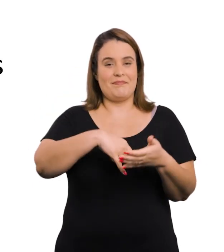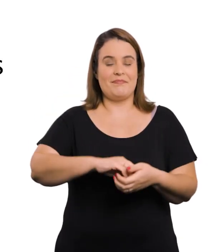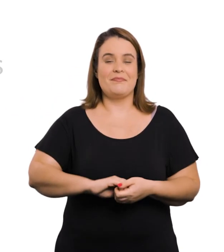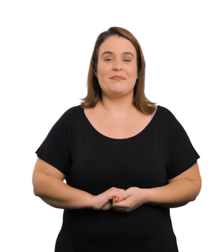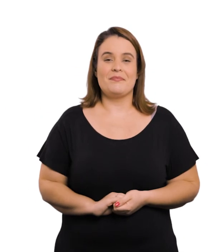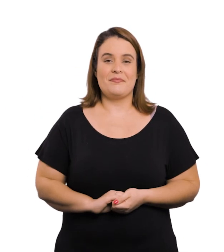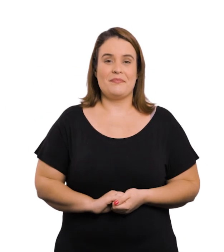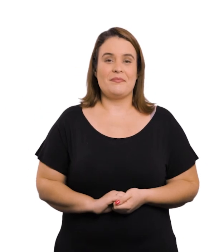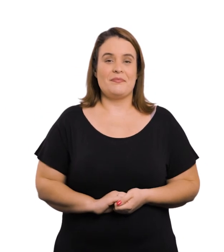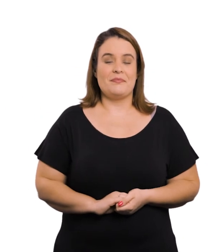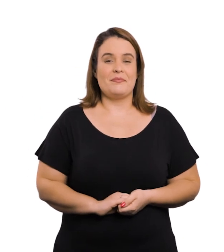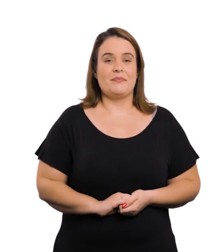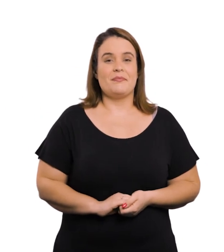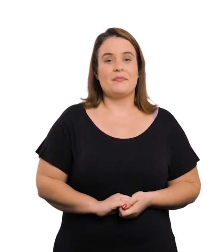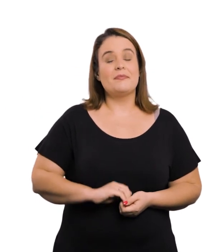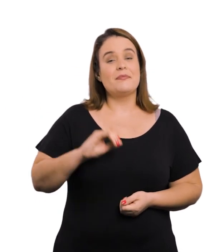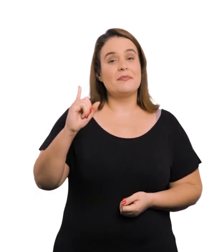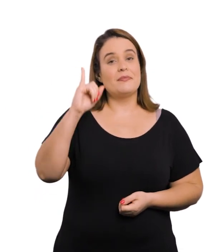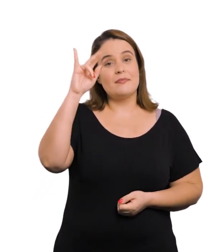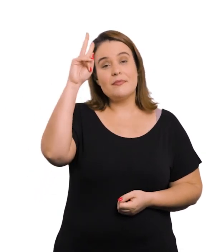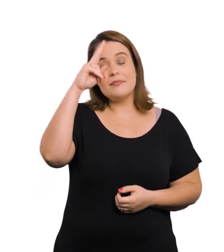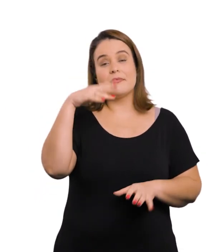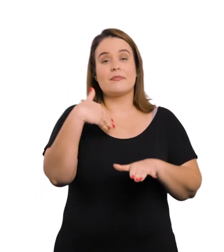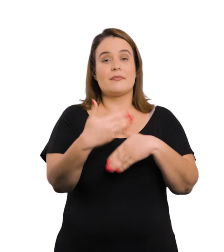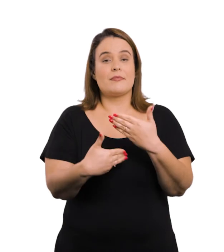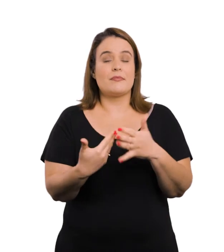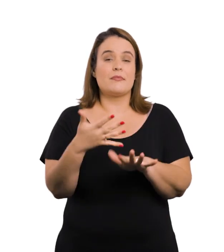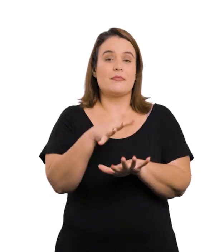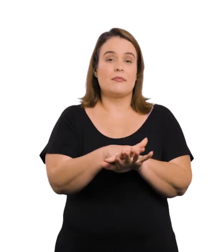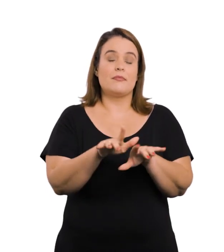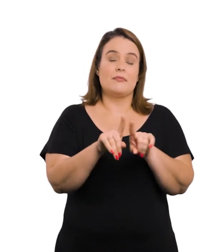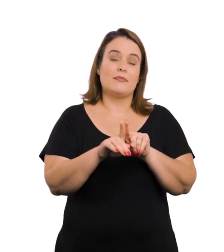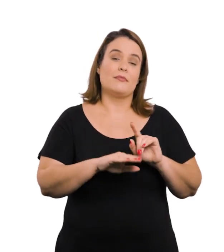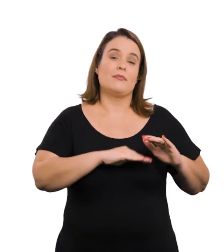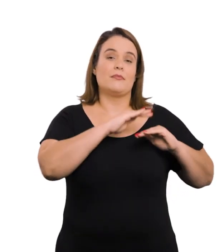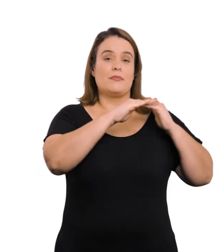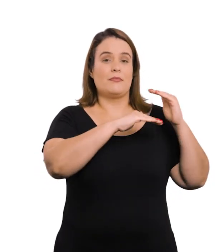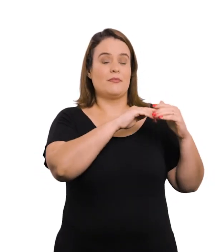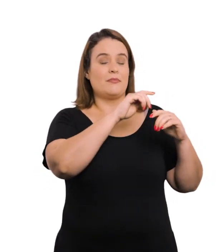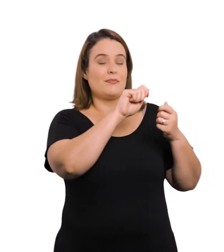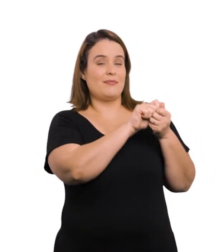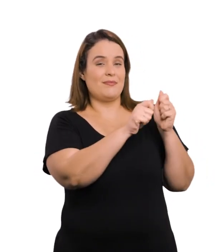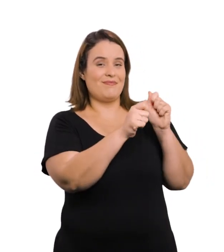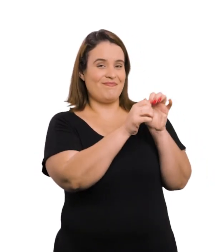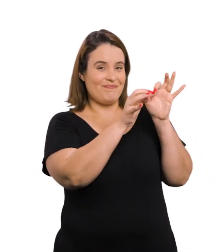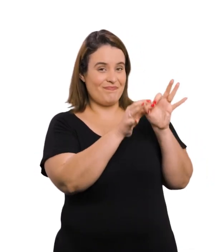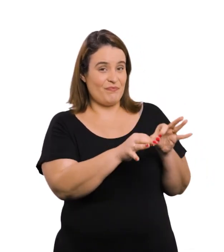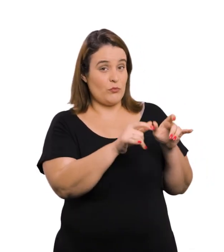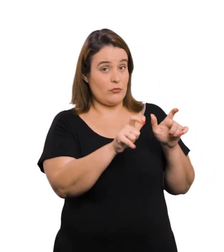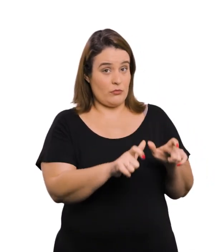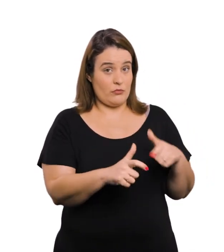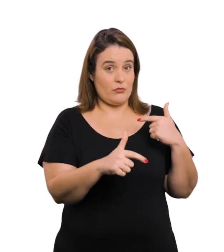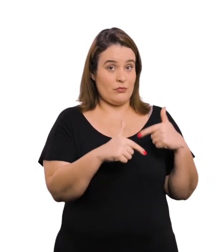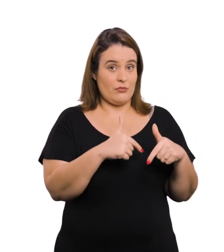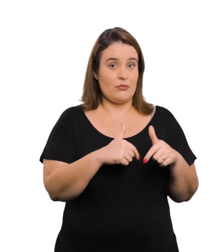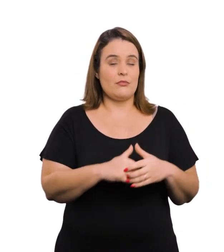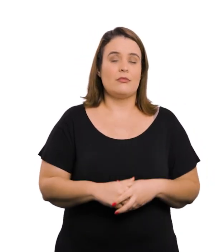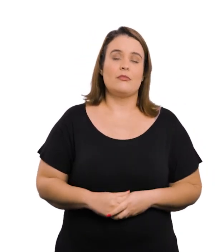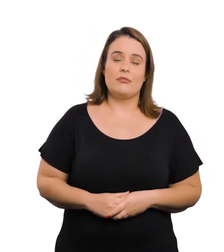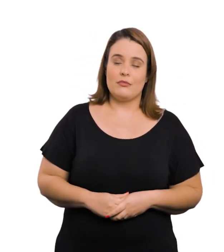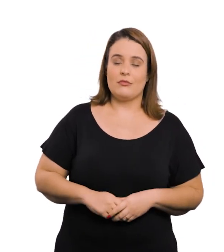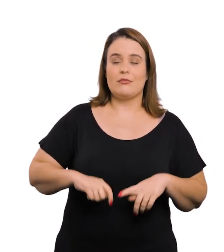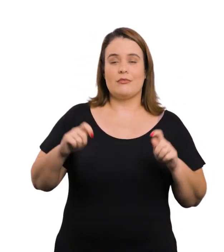documentos. Destaca-se que este processo de inclusão e de desenvolvimento de adaptações razoáveis nos postos de